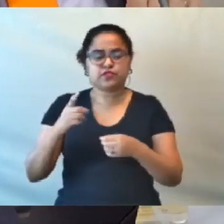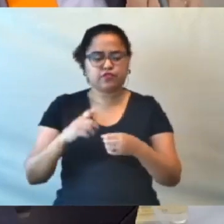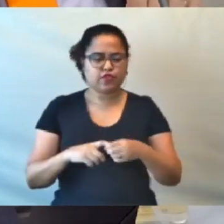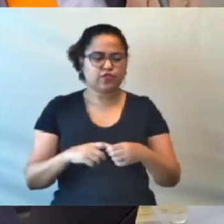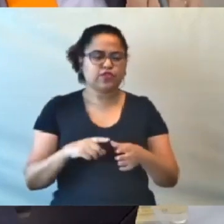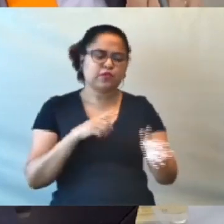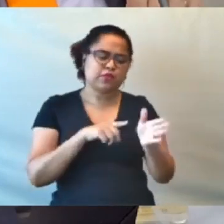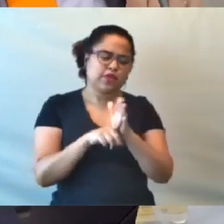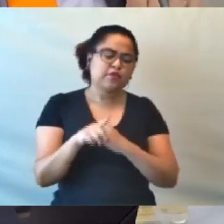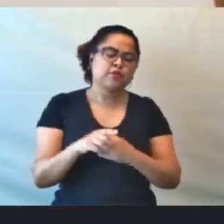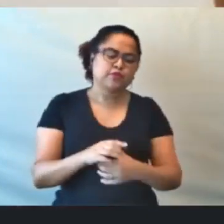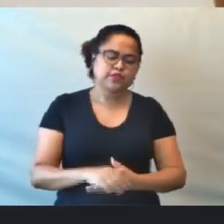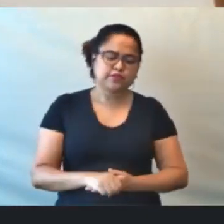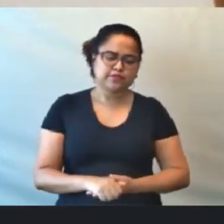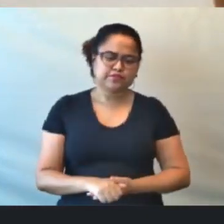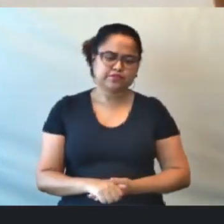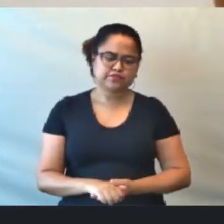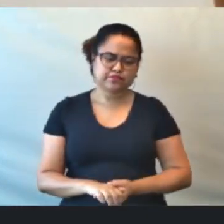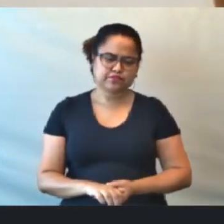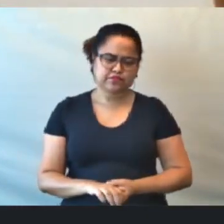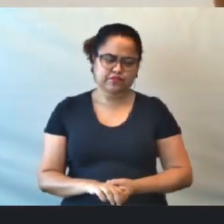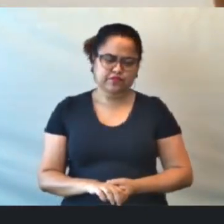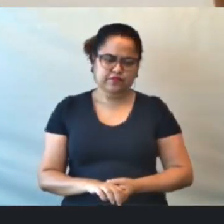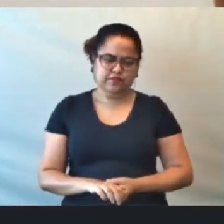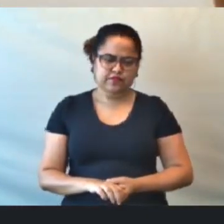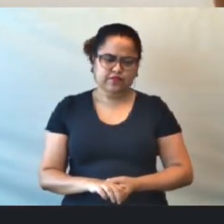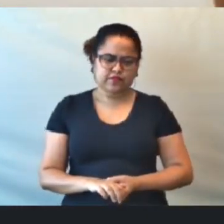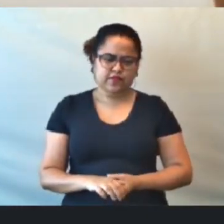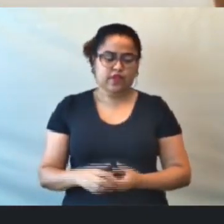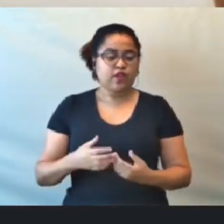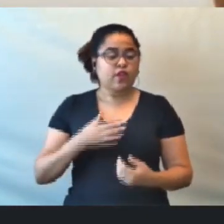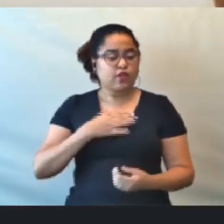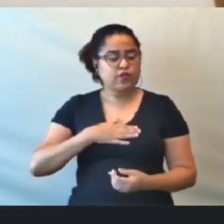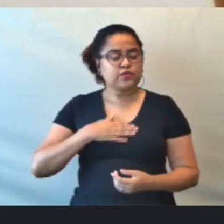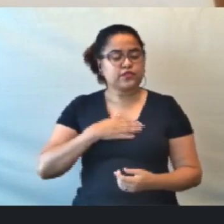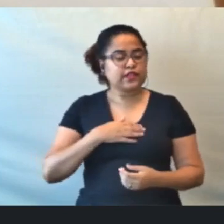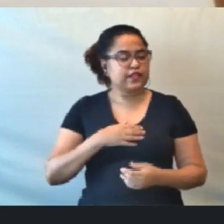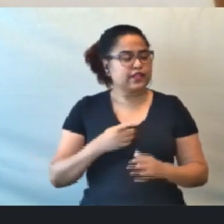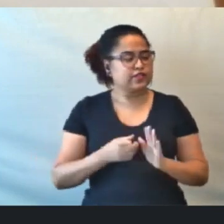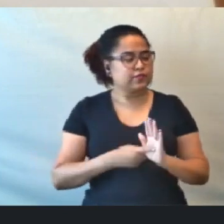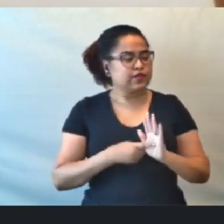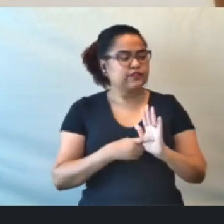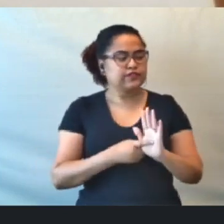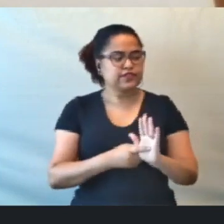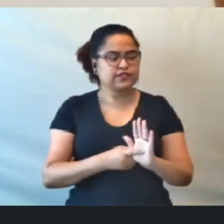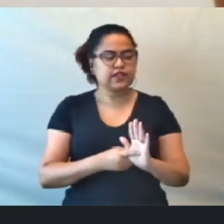Eu gostaria de manifestar, tanto o Braulio como agora,